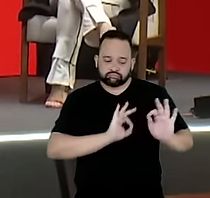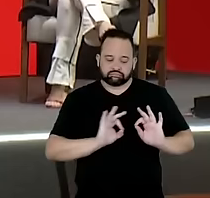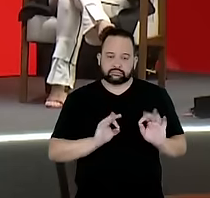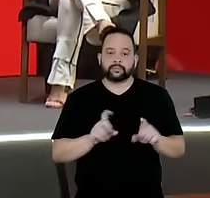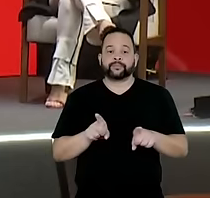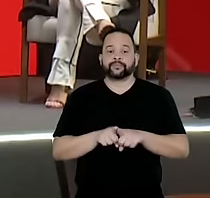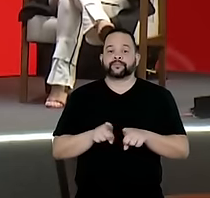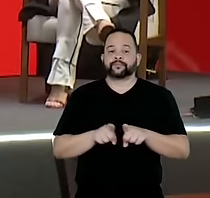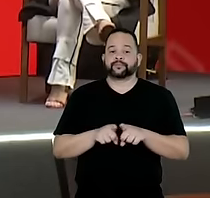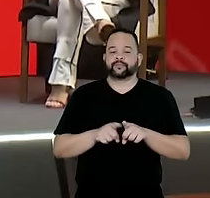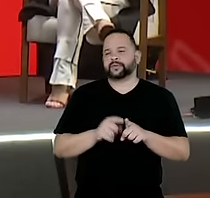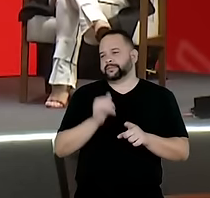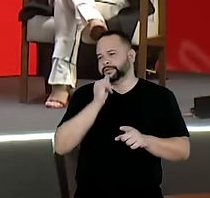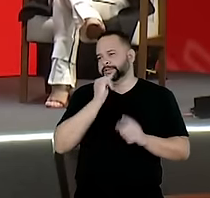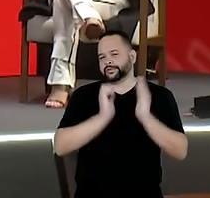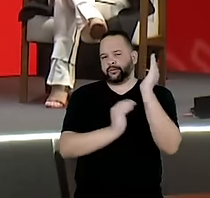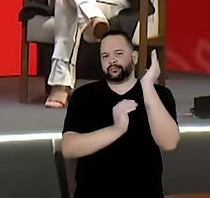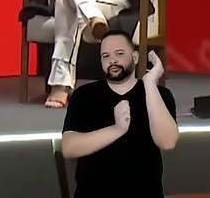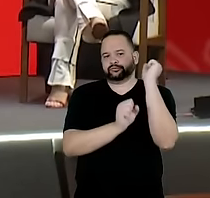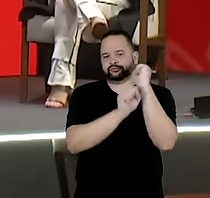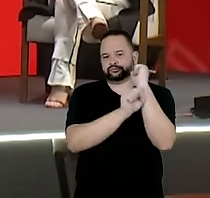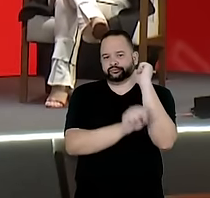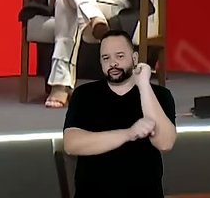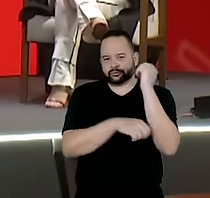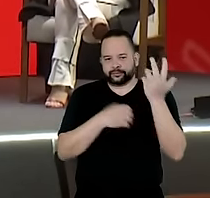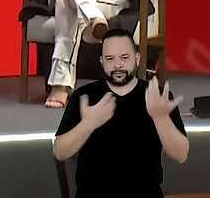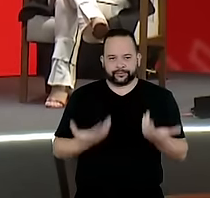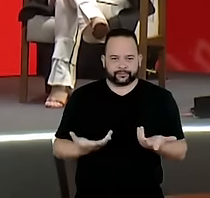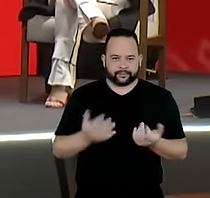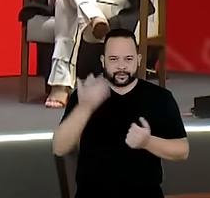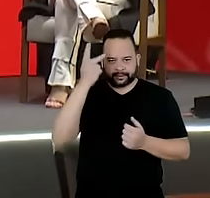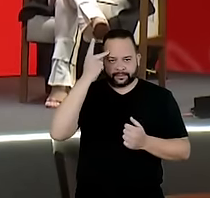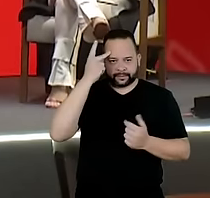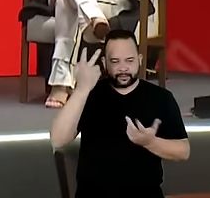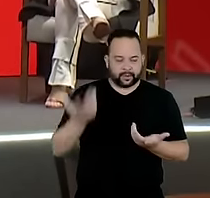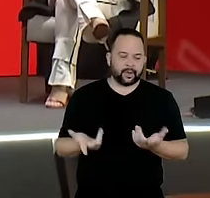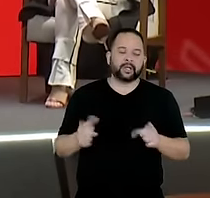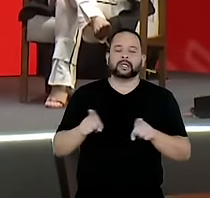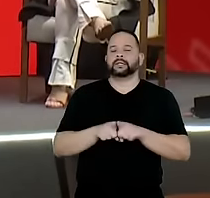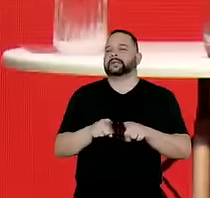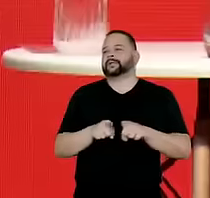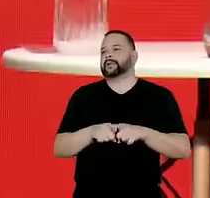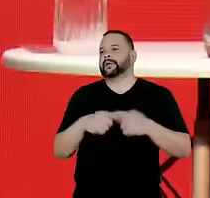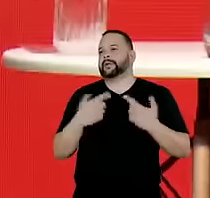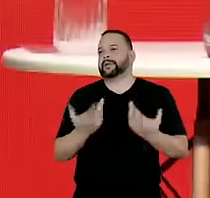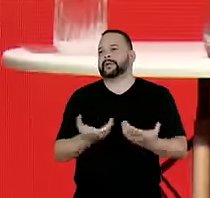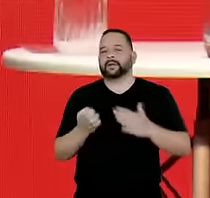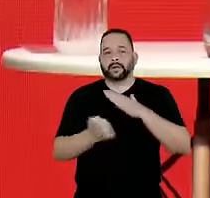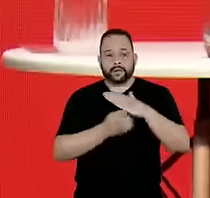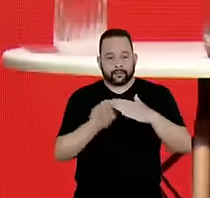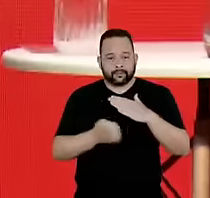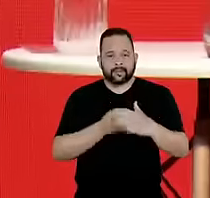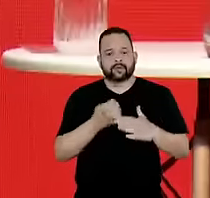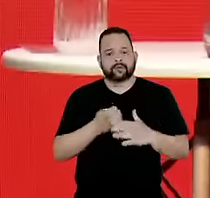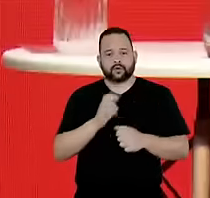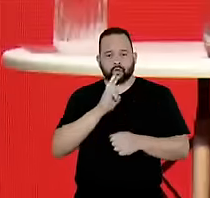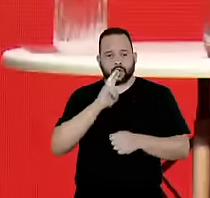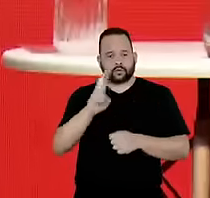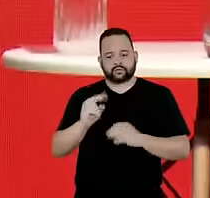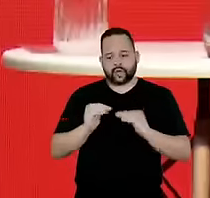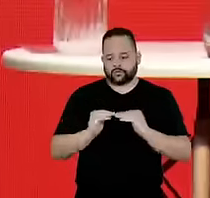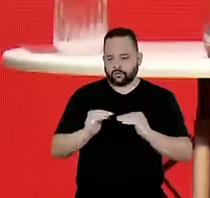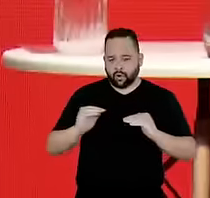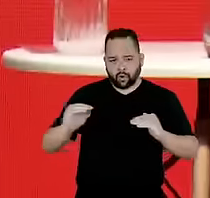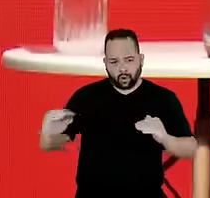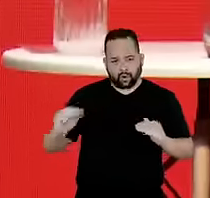tem setor que beneficia dessa queda de juros né setor de real estate né empresas que estão com resultados bem sólidos Tem uma parte delas que tá